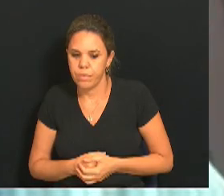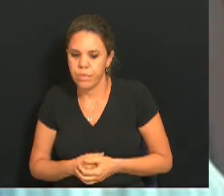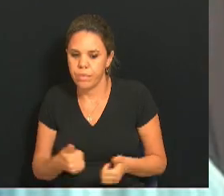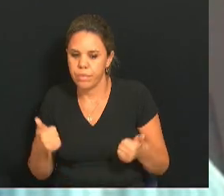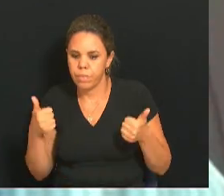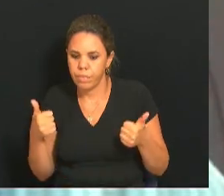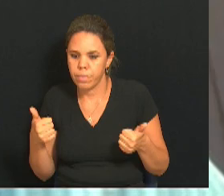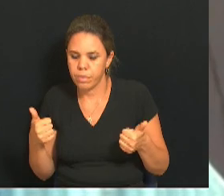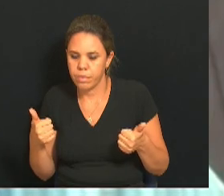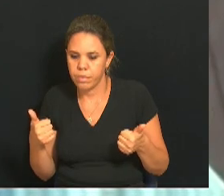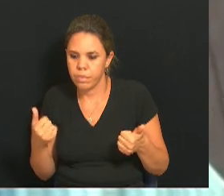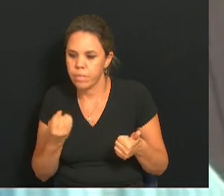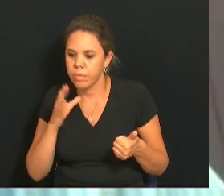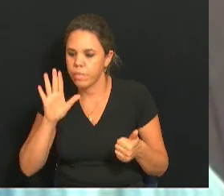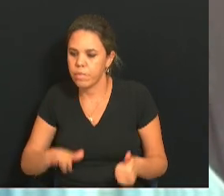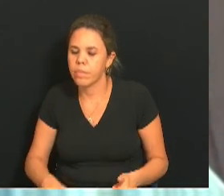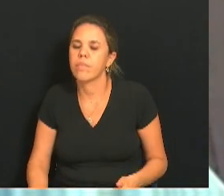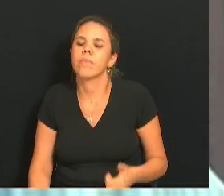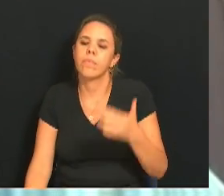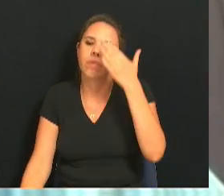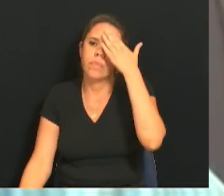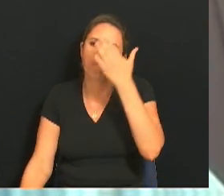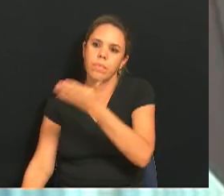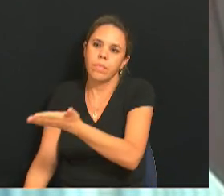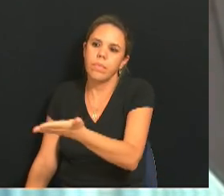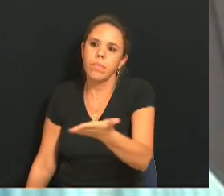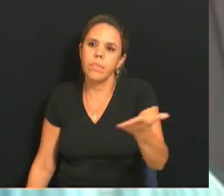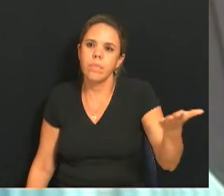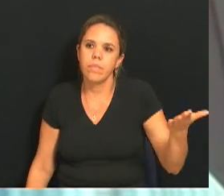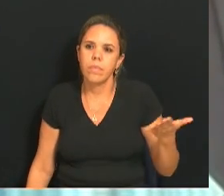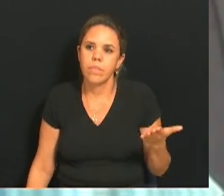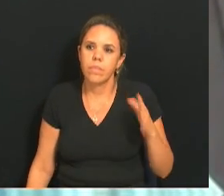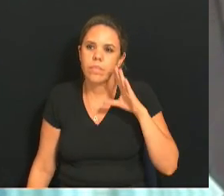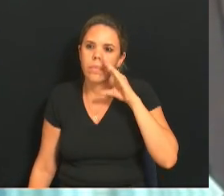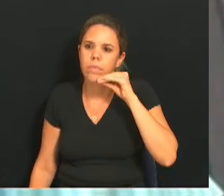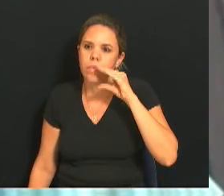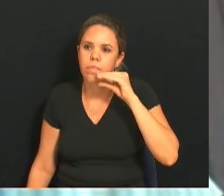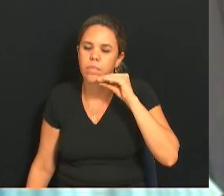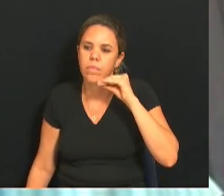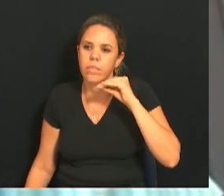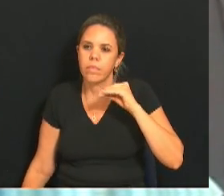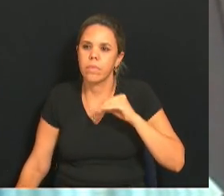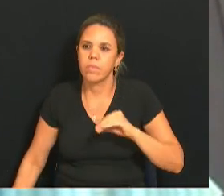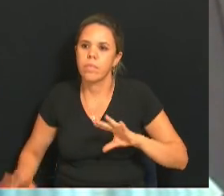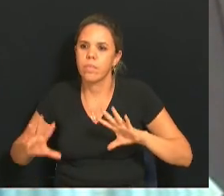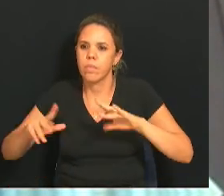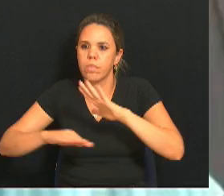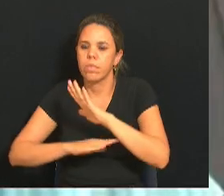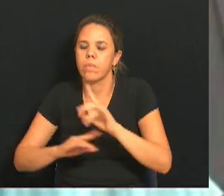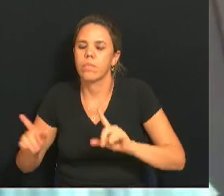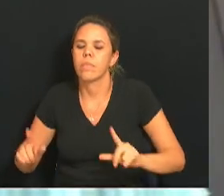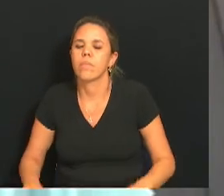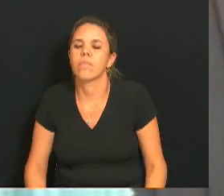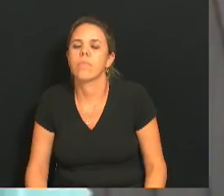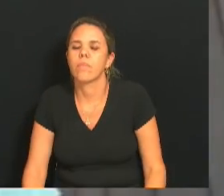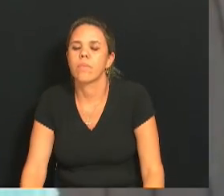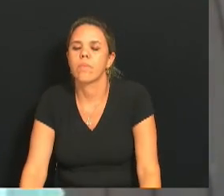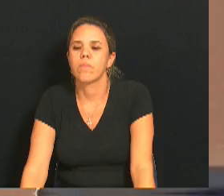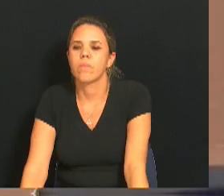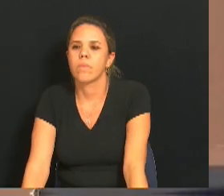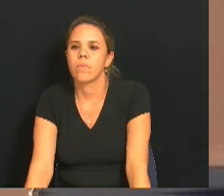gente? Boa tarde, agradeço aqui os servidores da Câmara Municipal, os funcionários da TV Câmara,